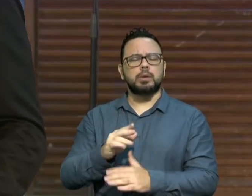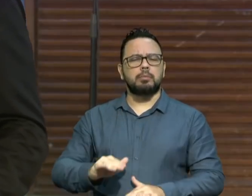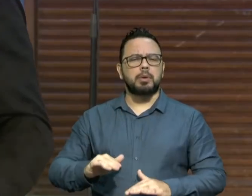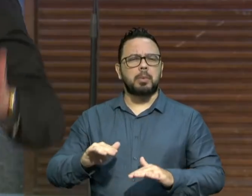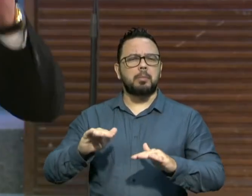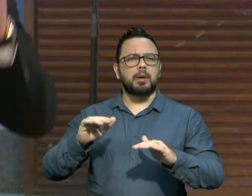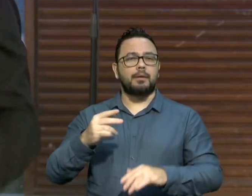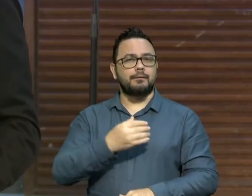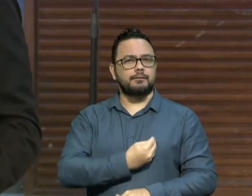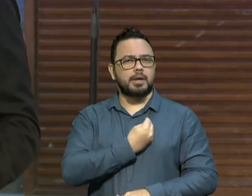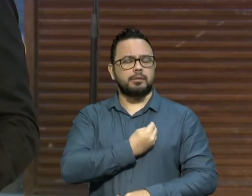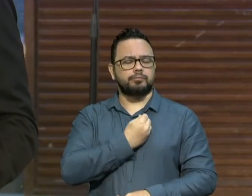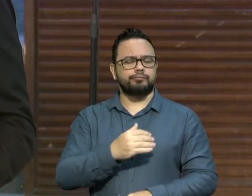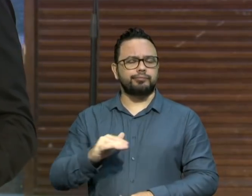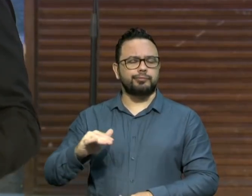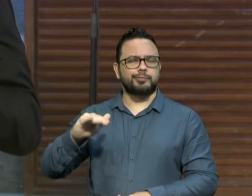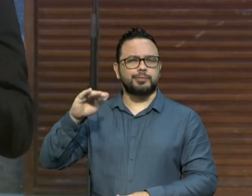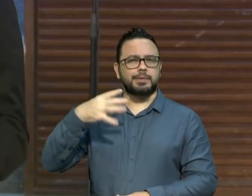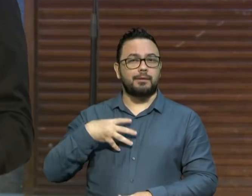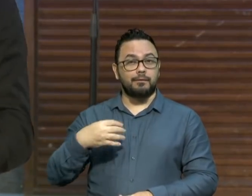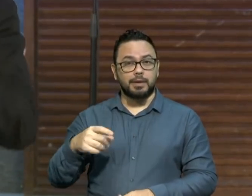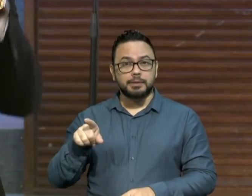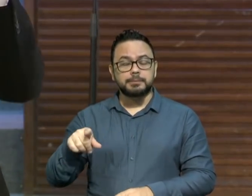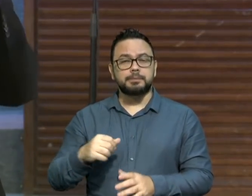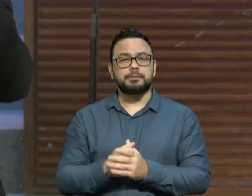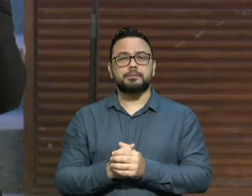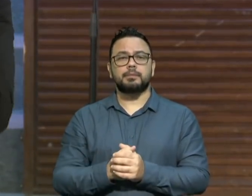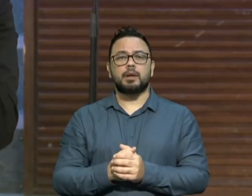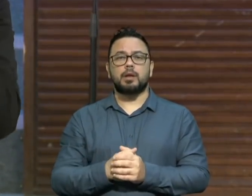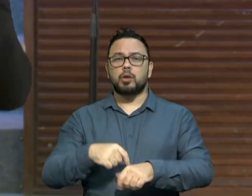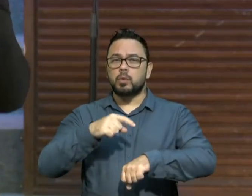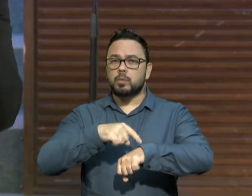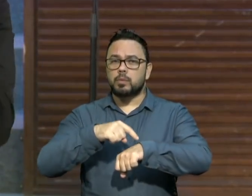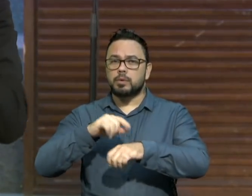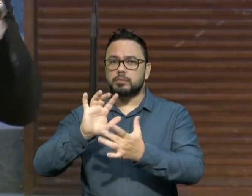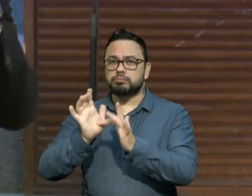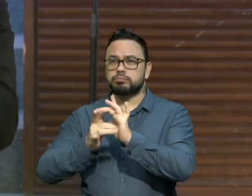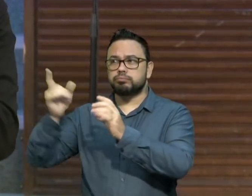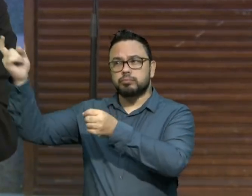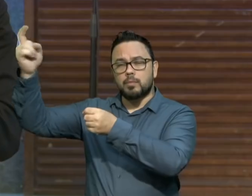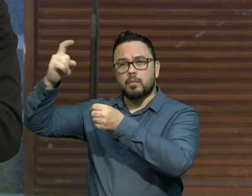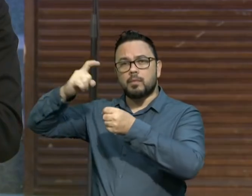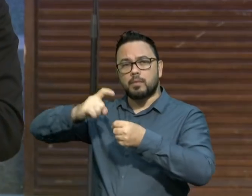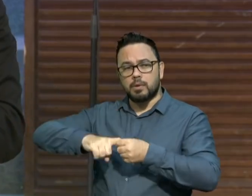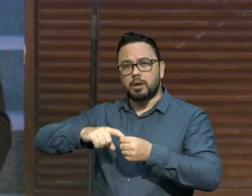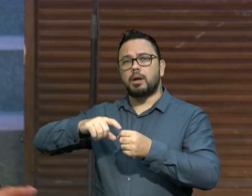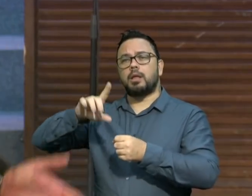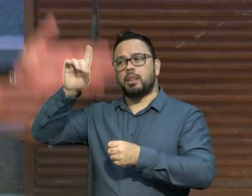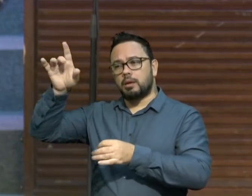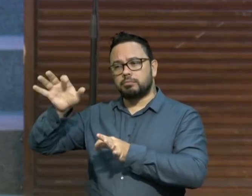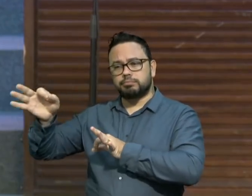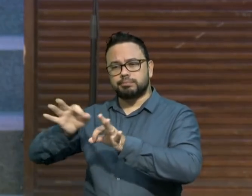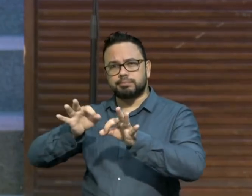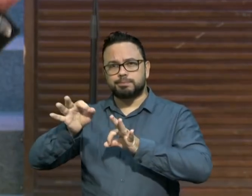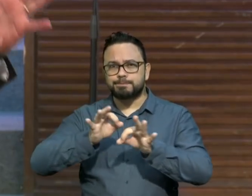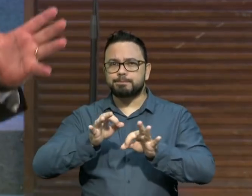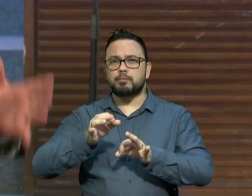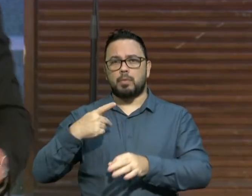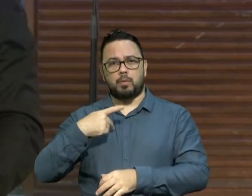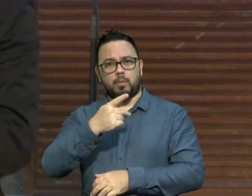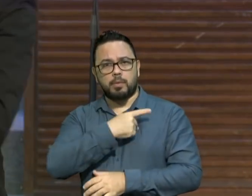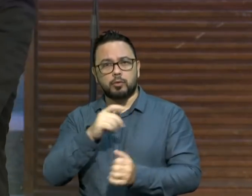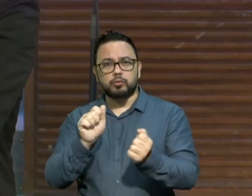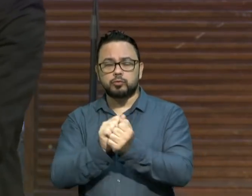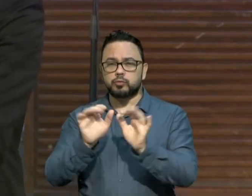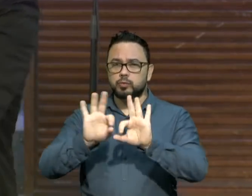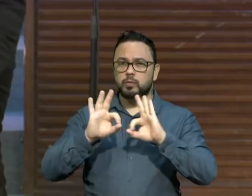aqui e quando Jesus voltar os anjos de Deus Ronildo pastor a esposa EA filhinha ele será glorificado da